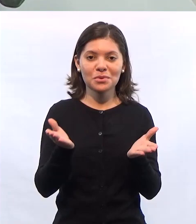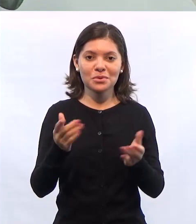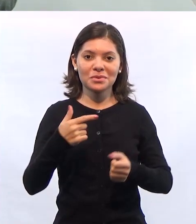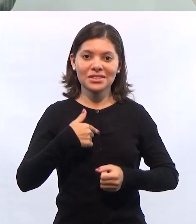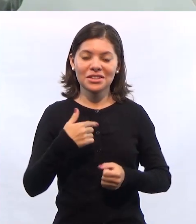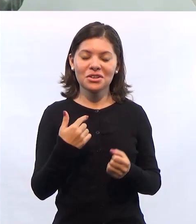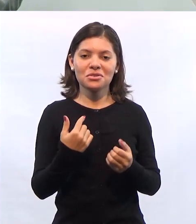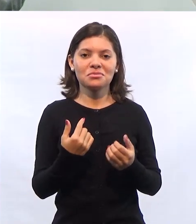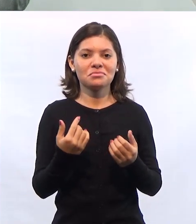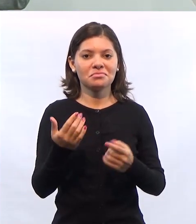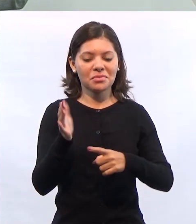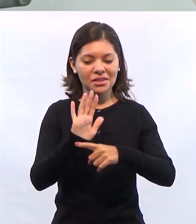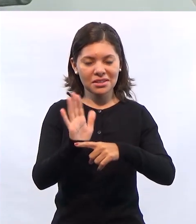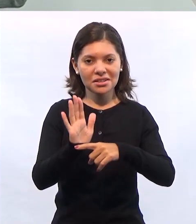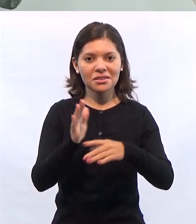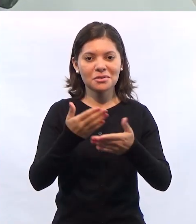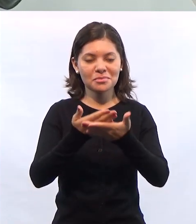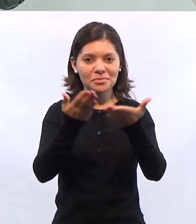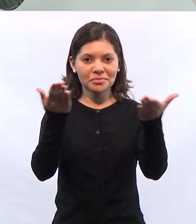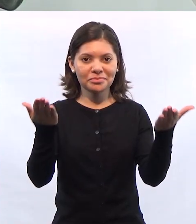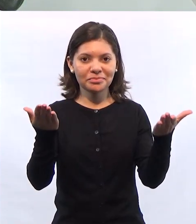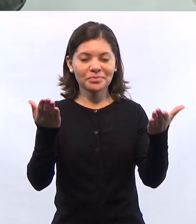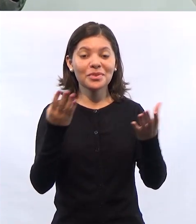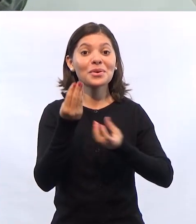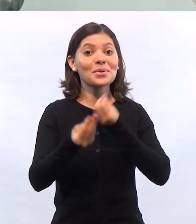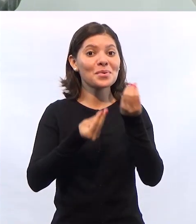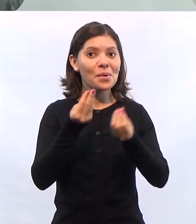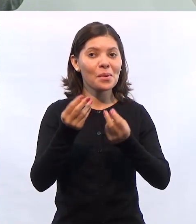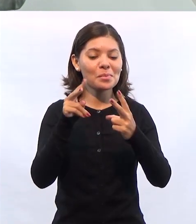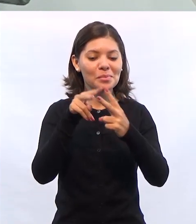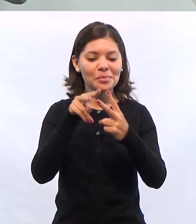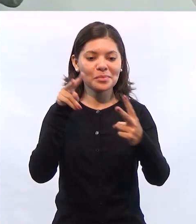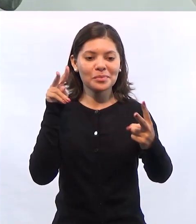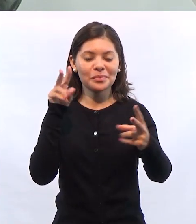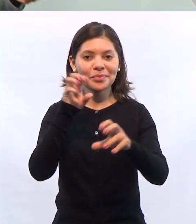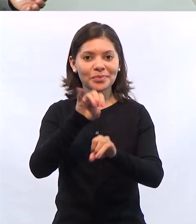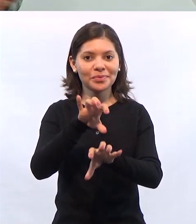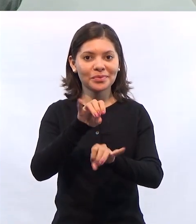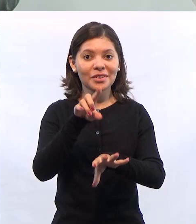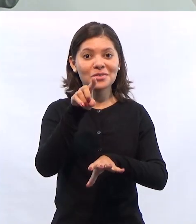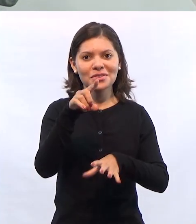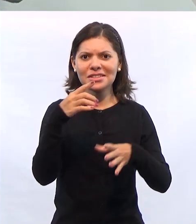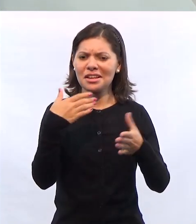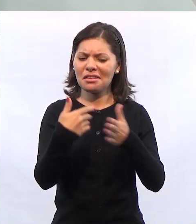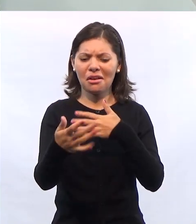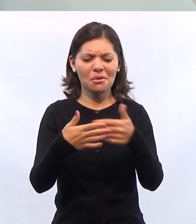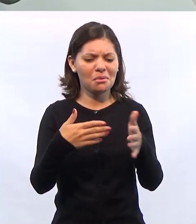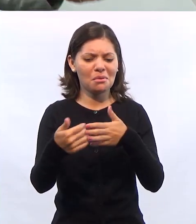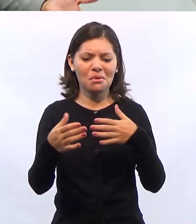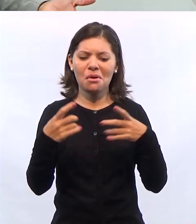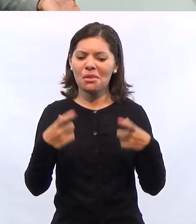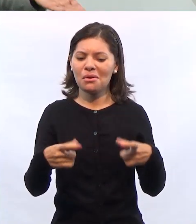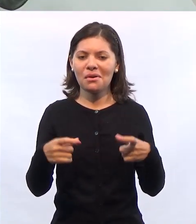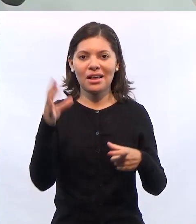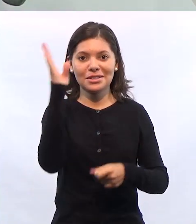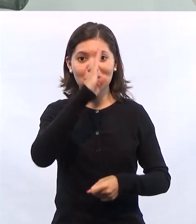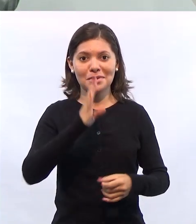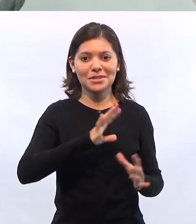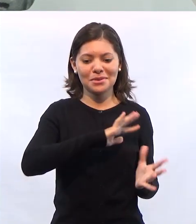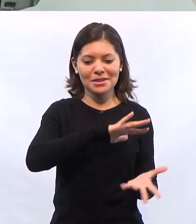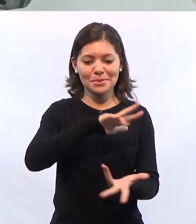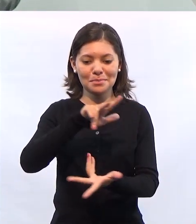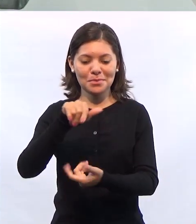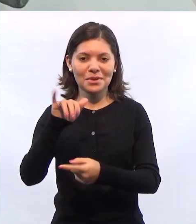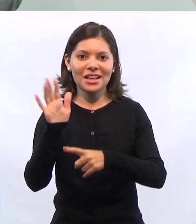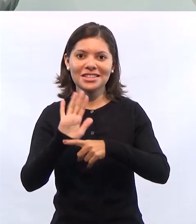momento passando essa aula para você é no formato educação a distância você está em algum lugar desse Brasil algum lugar desse mundo e